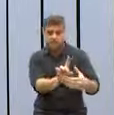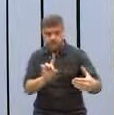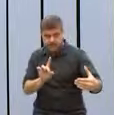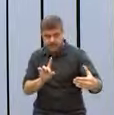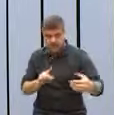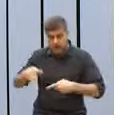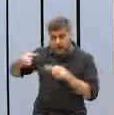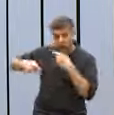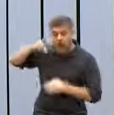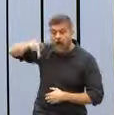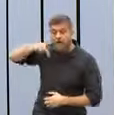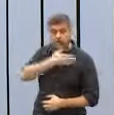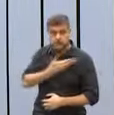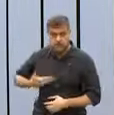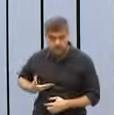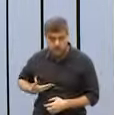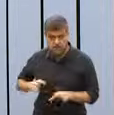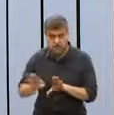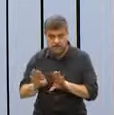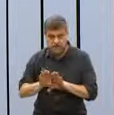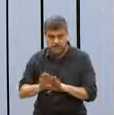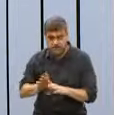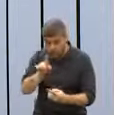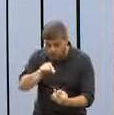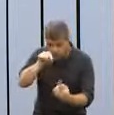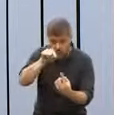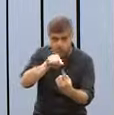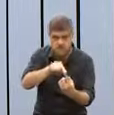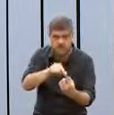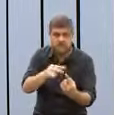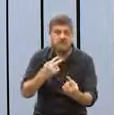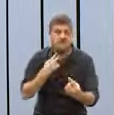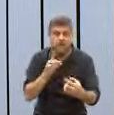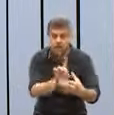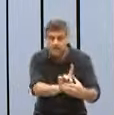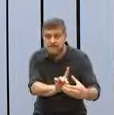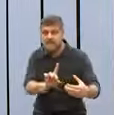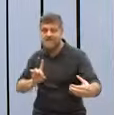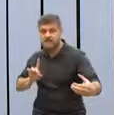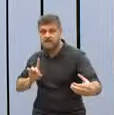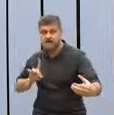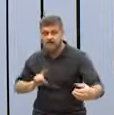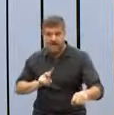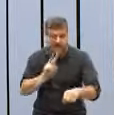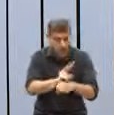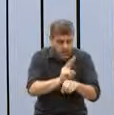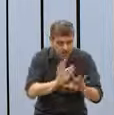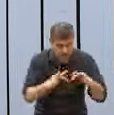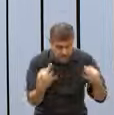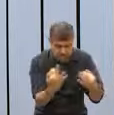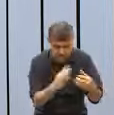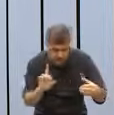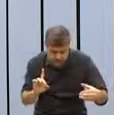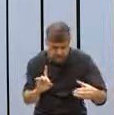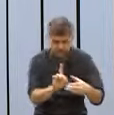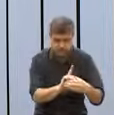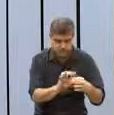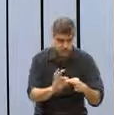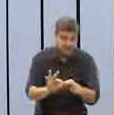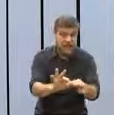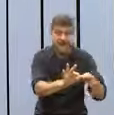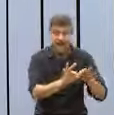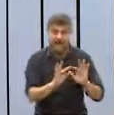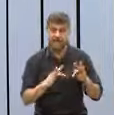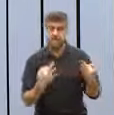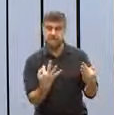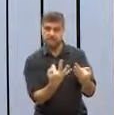com a política pública, o horizonte é de, com certeza, não ir para o acolhimento. É conseguir fazer um atendimento integral, pensar a